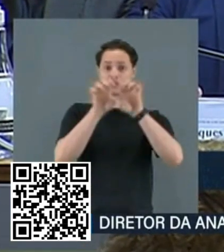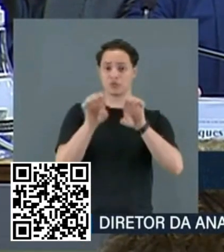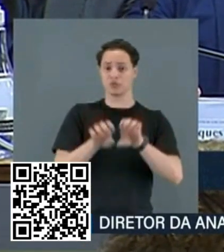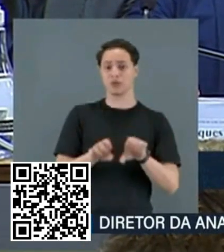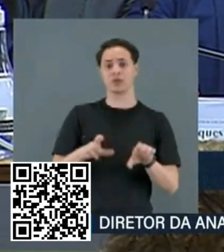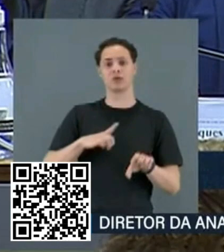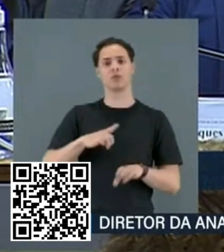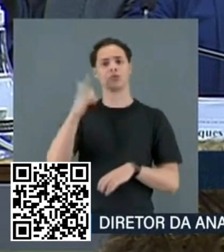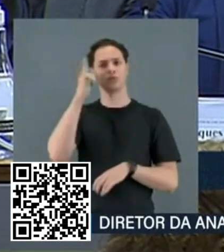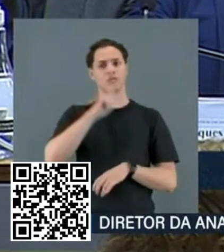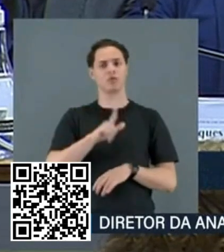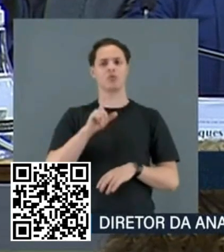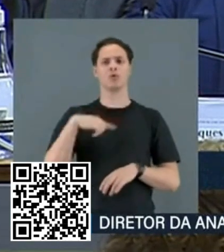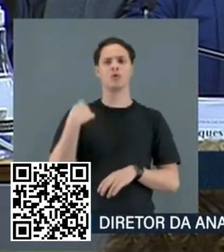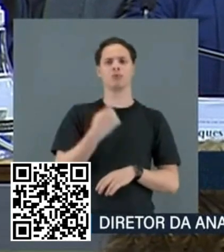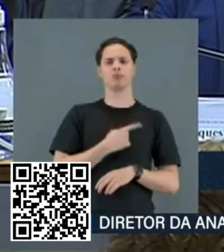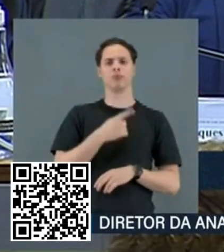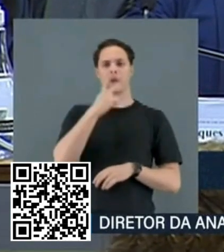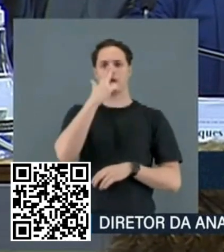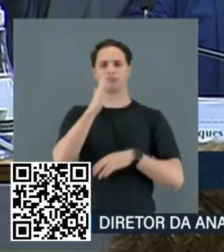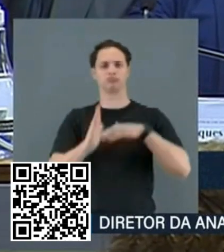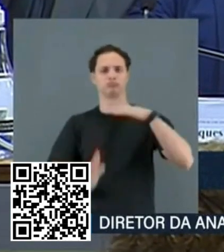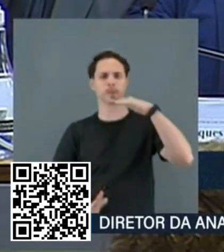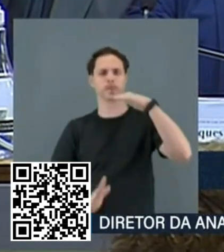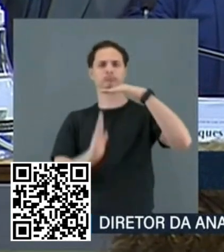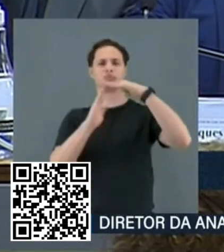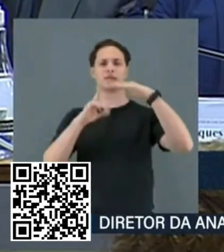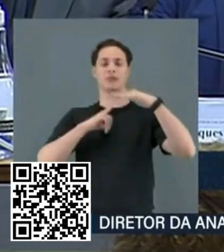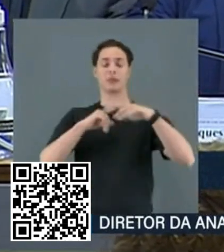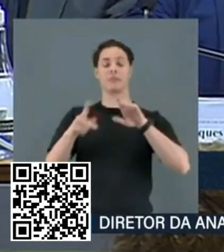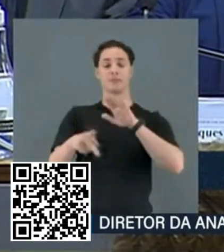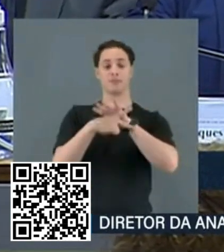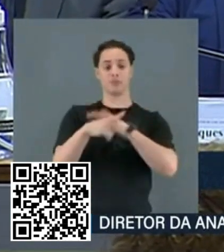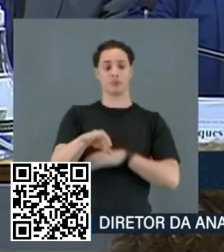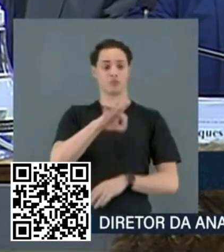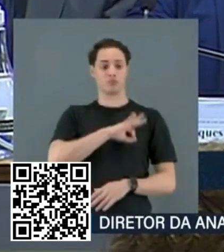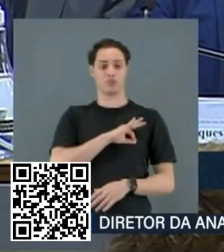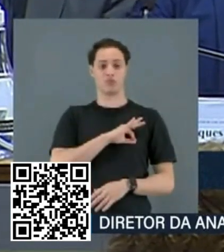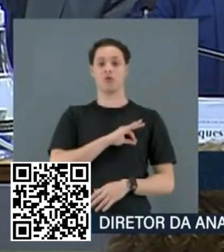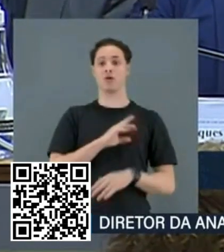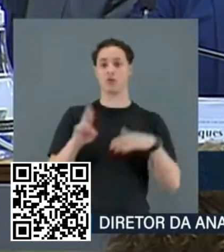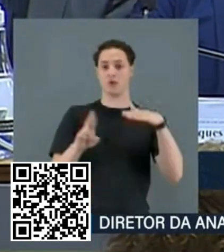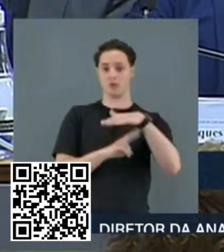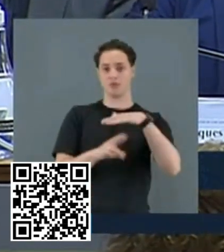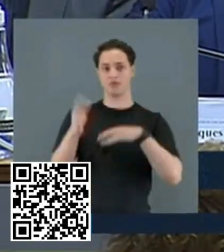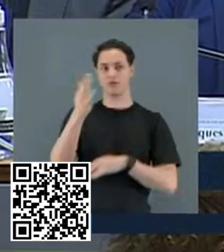que consideramos o ápice do papel da Polícia Rodoviária Federal